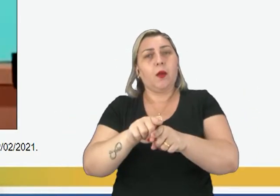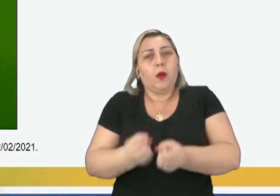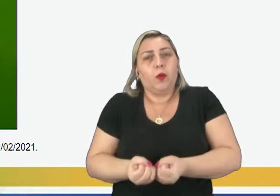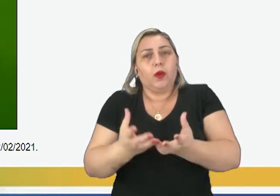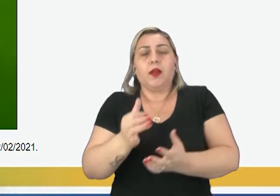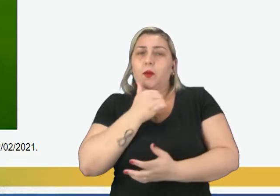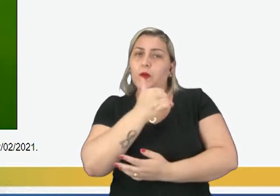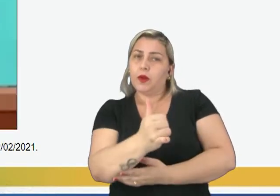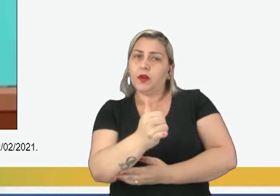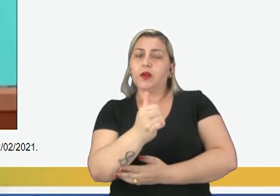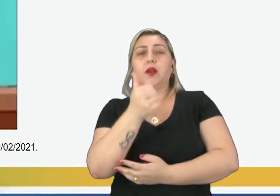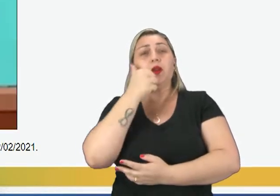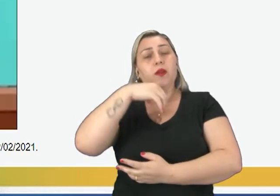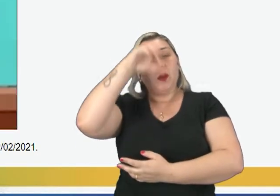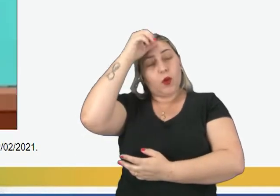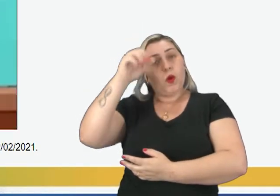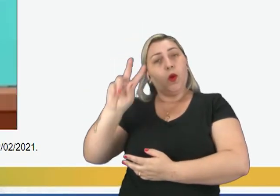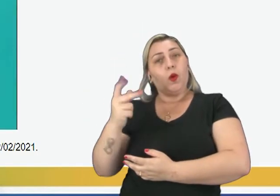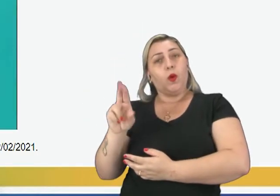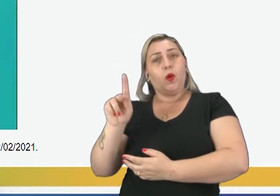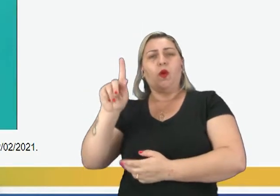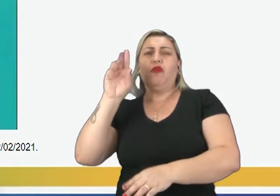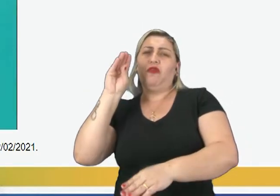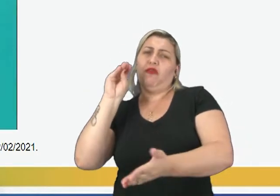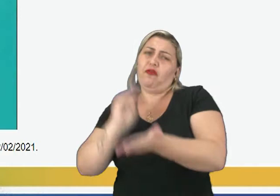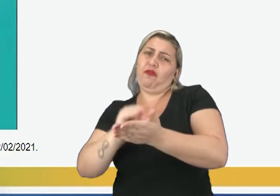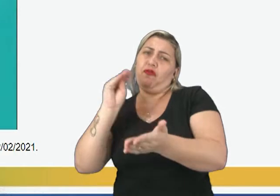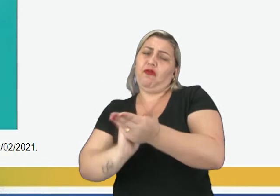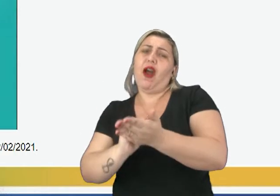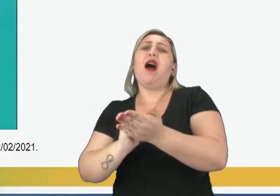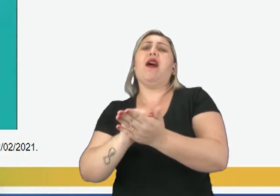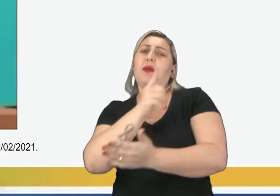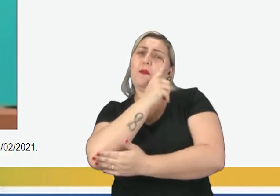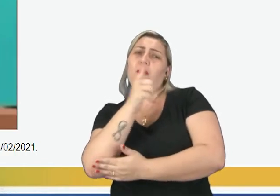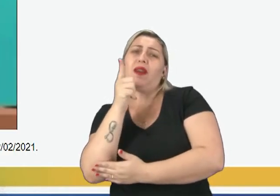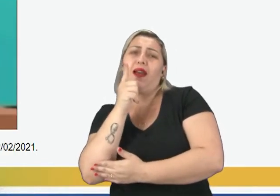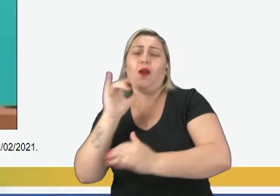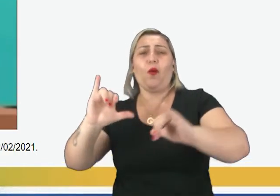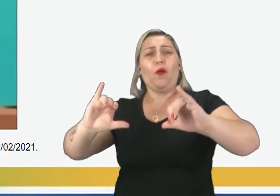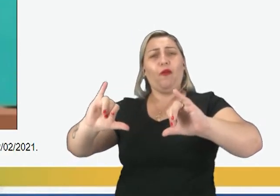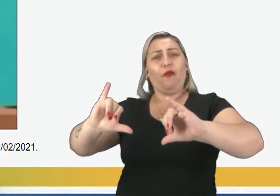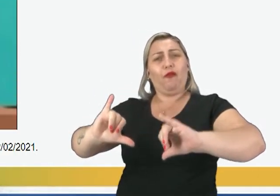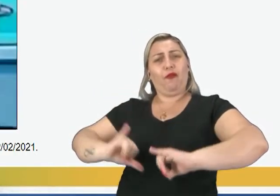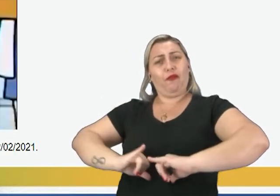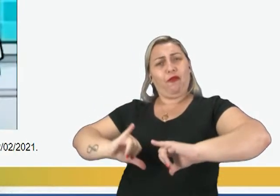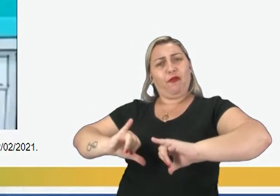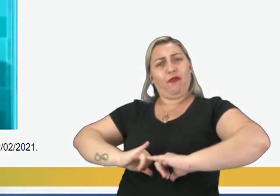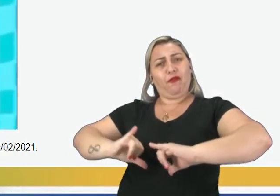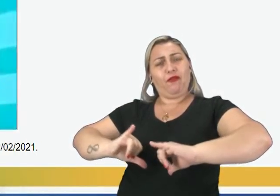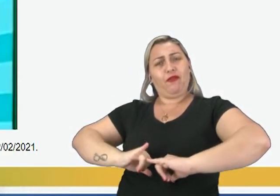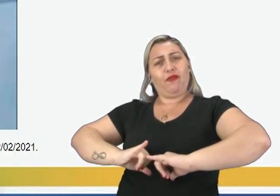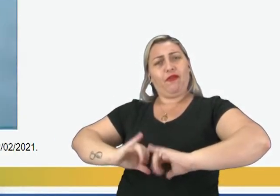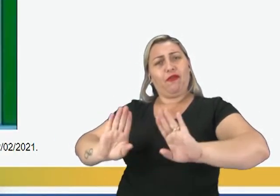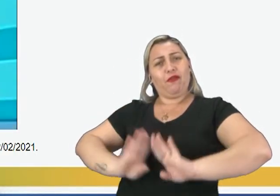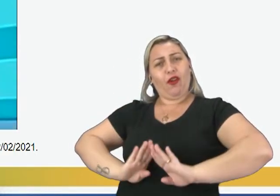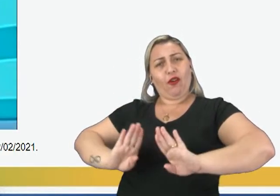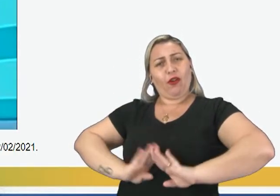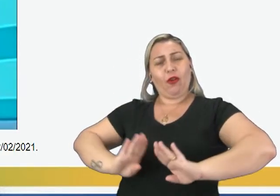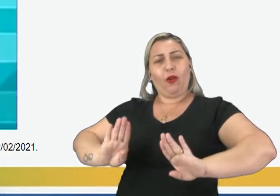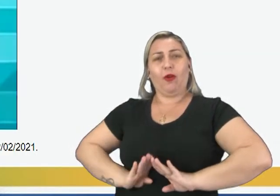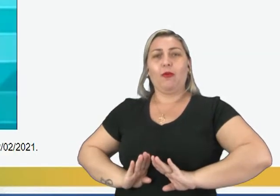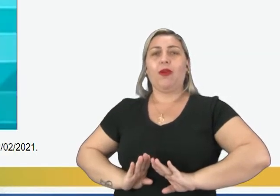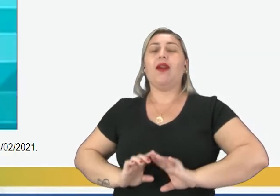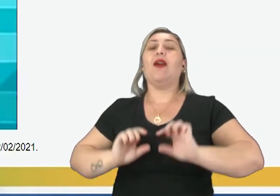energia. Perguntinha, tia. Faça, Hugo. Falta muito pro recreio? Nós estamos com fome. eu não. Pode continuar com a aula. O que temos hoje